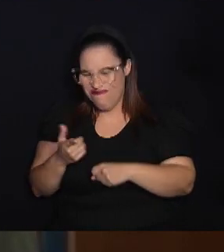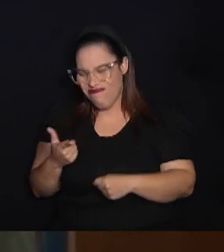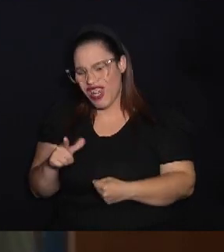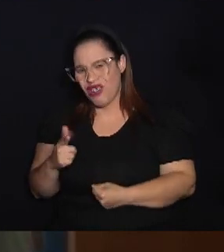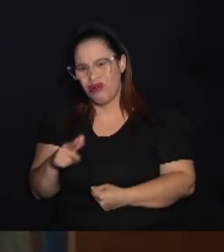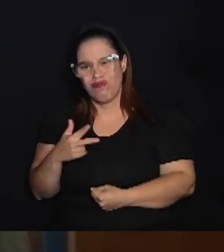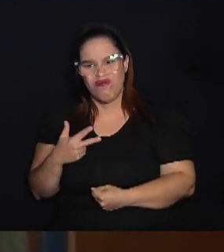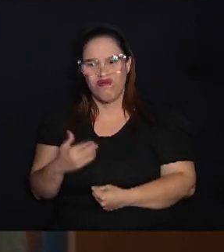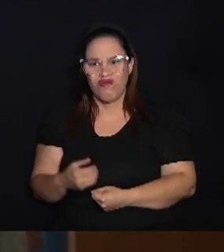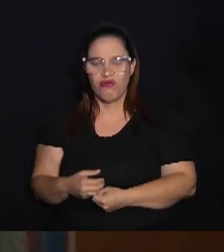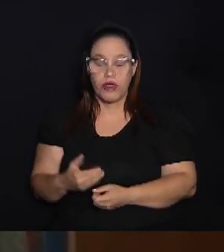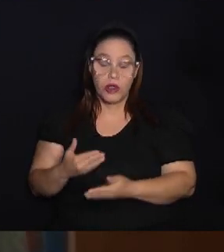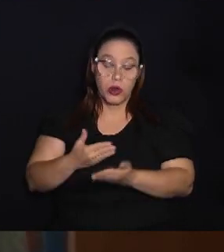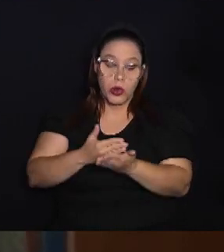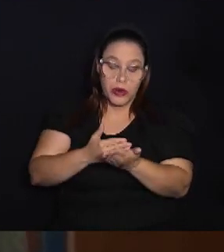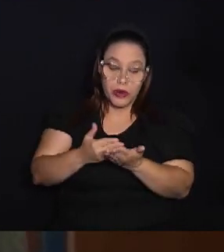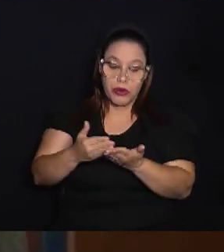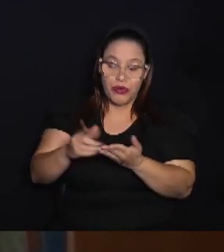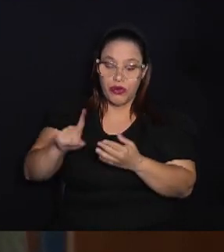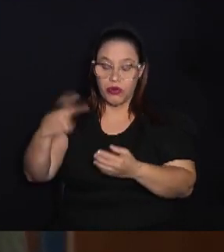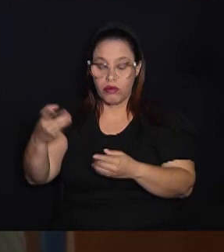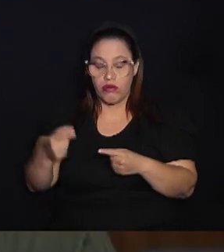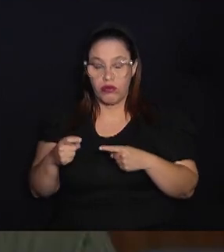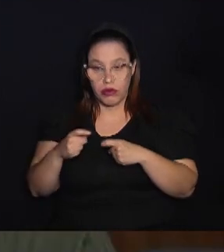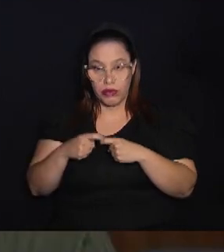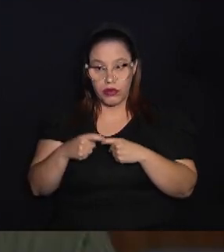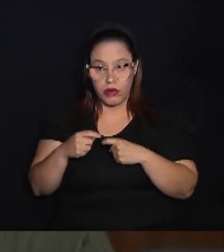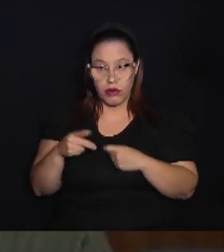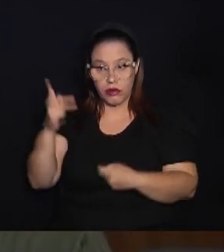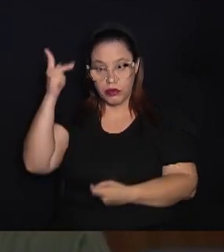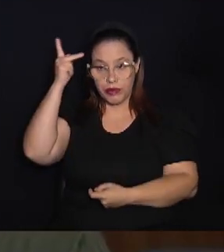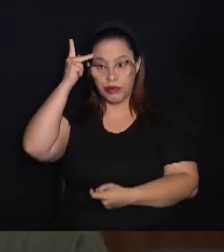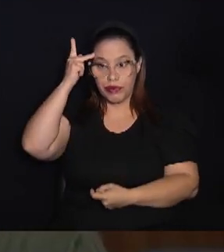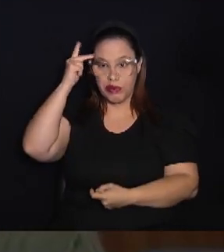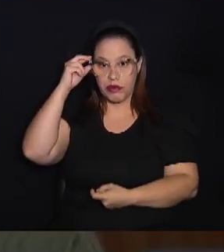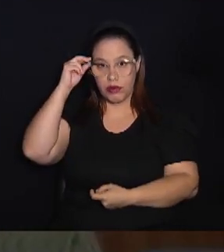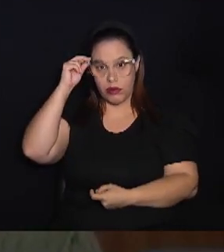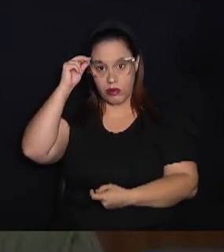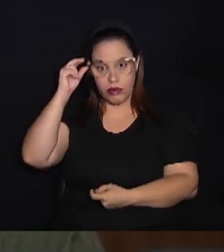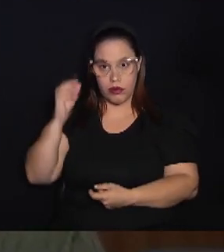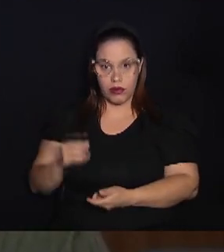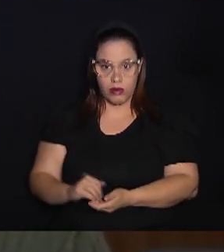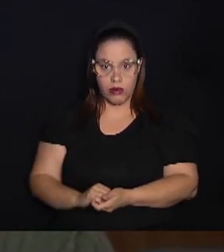e que me encaminhou para um outro médico em São Paulo. Todo mundo que recebe